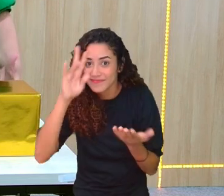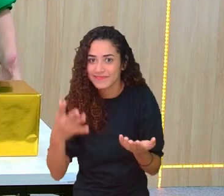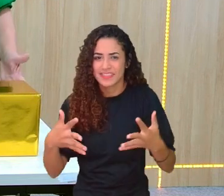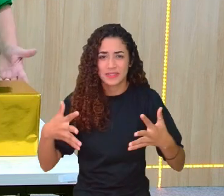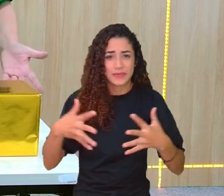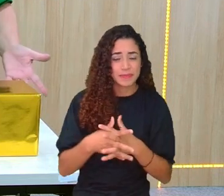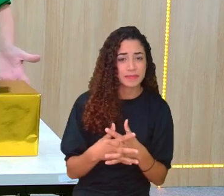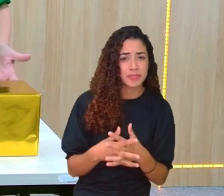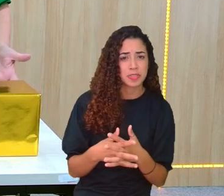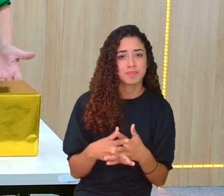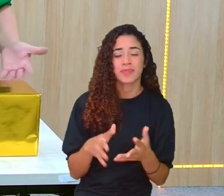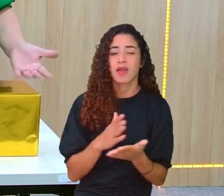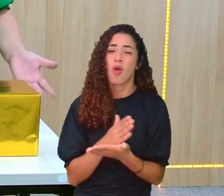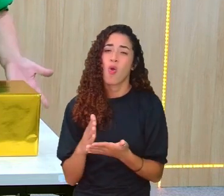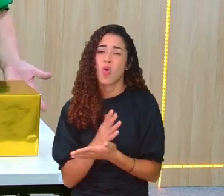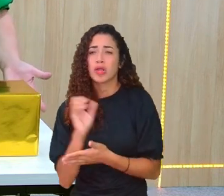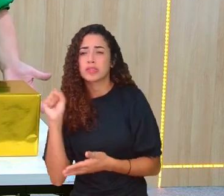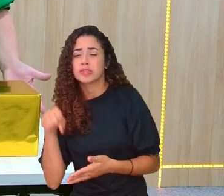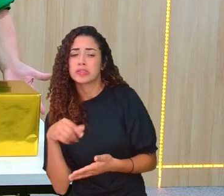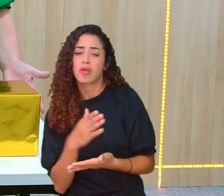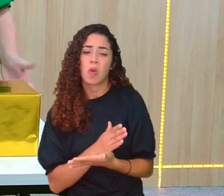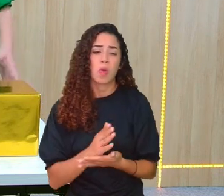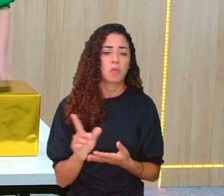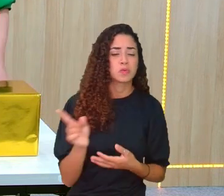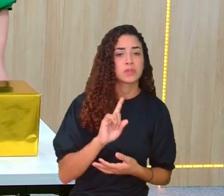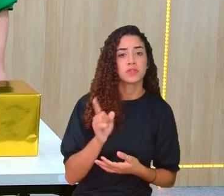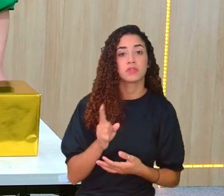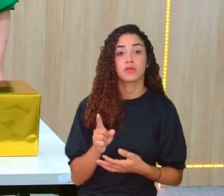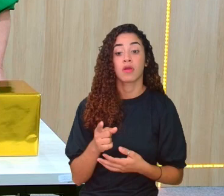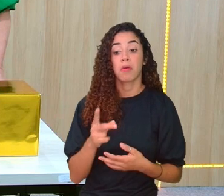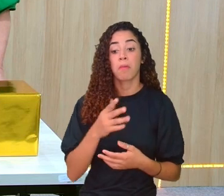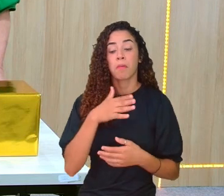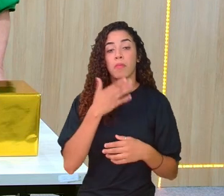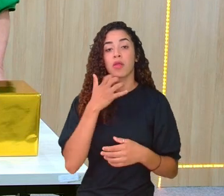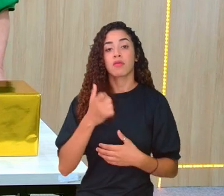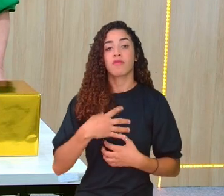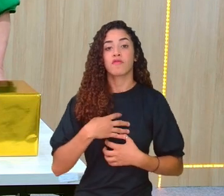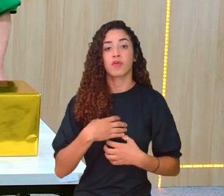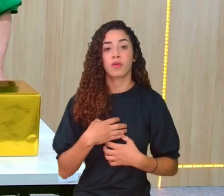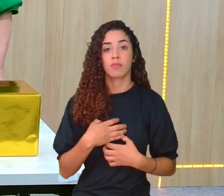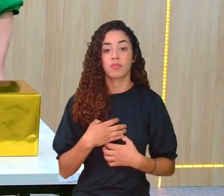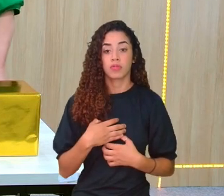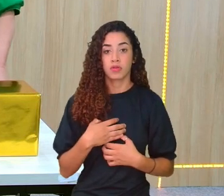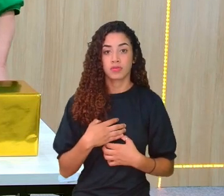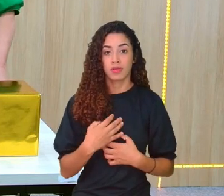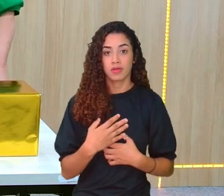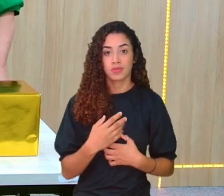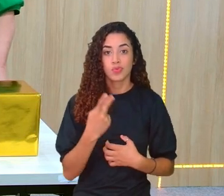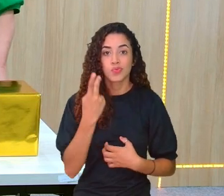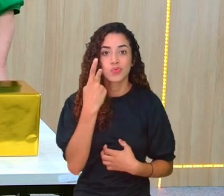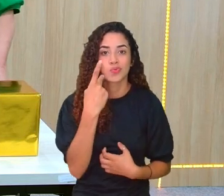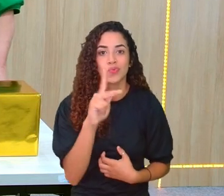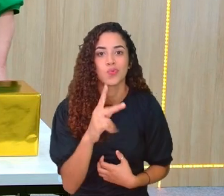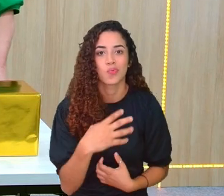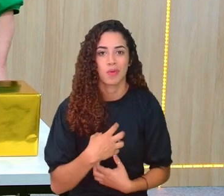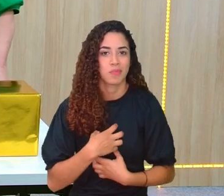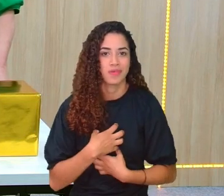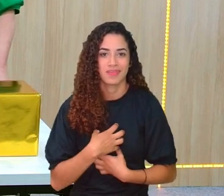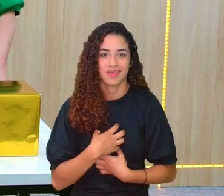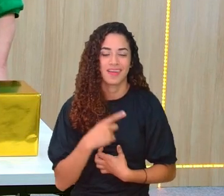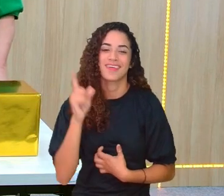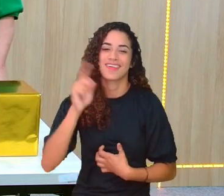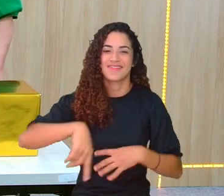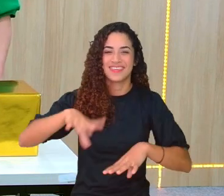Complica? Para alguns sim, para outros não. Qual é a melhor maneira? A maneira que você acha melhor. Isso é matemática.